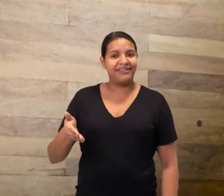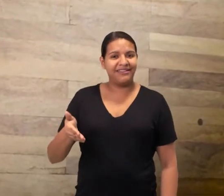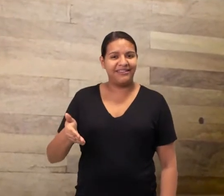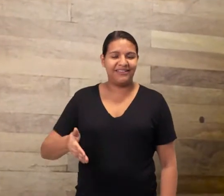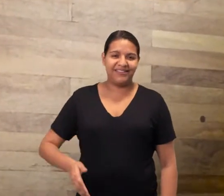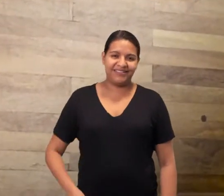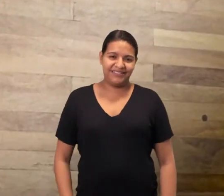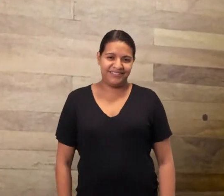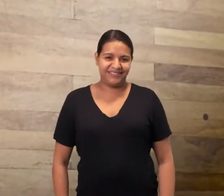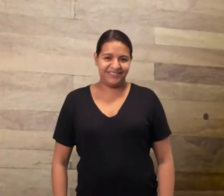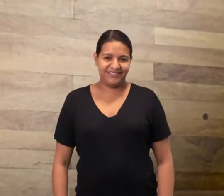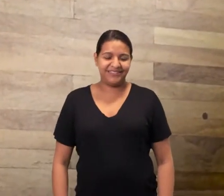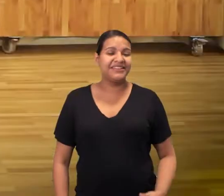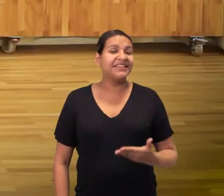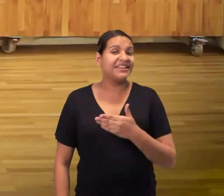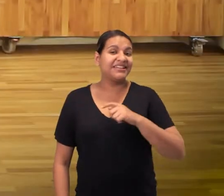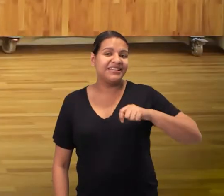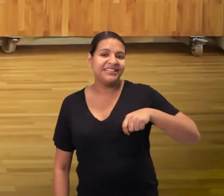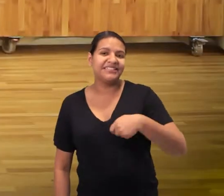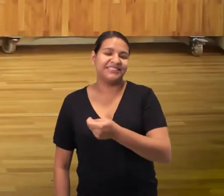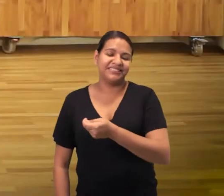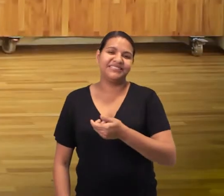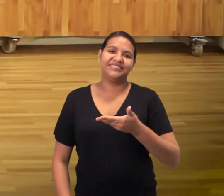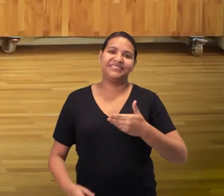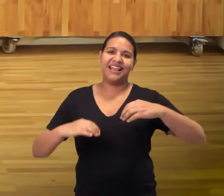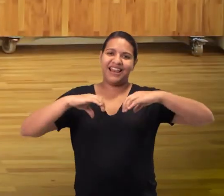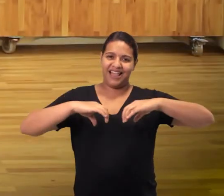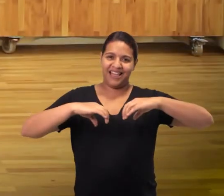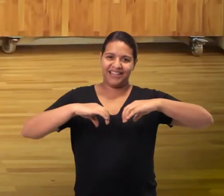E vamos chamar ele de Lá. Vamos juntos?